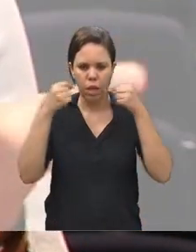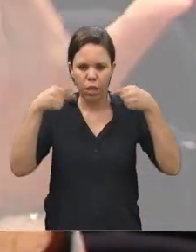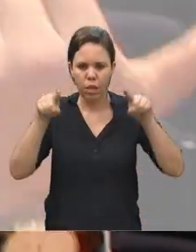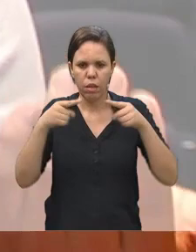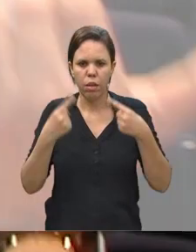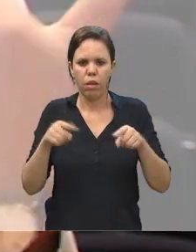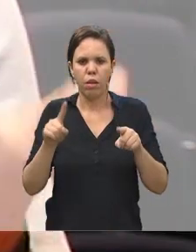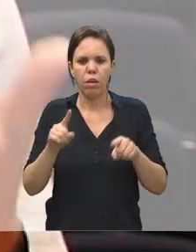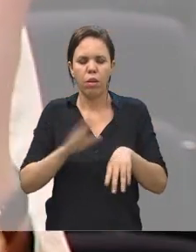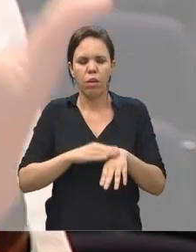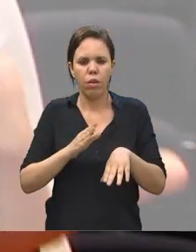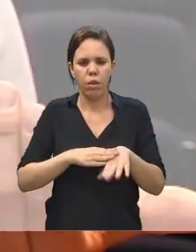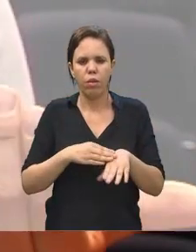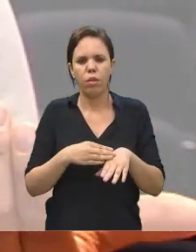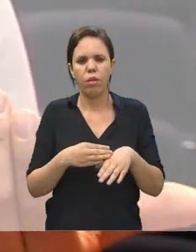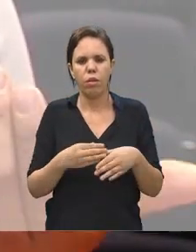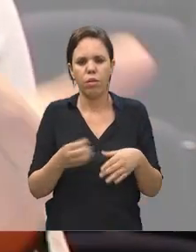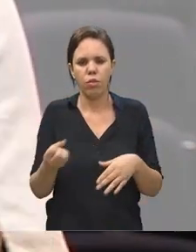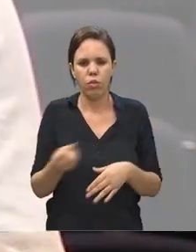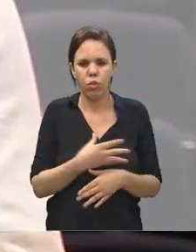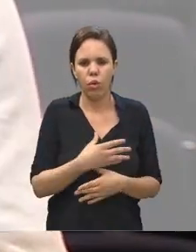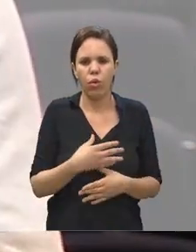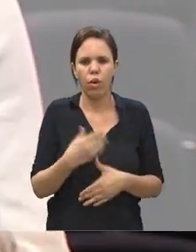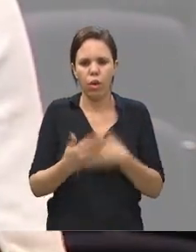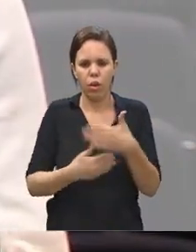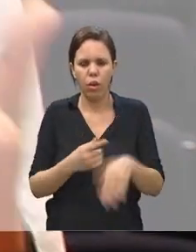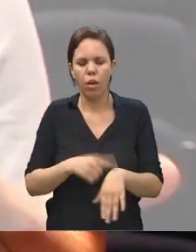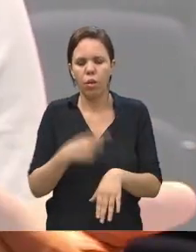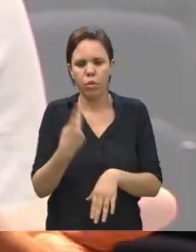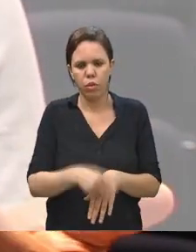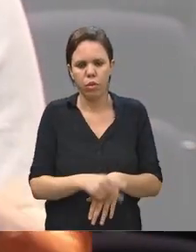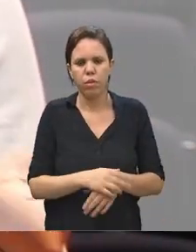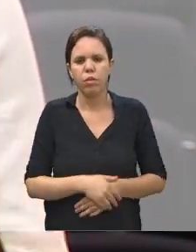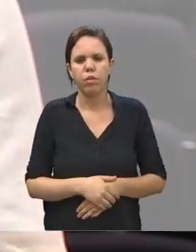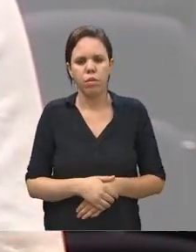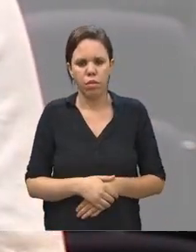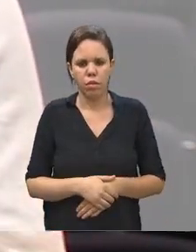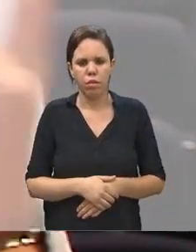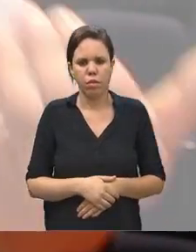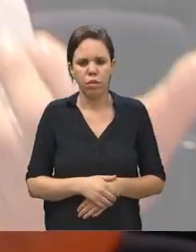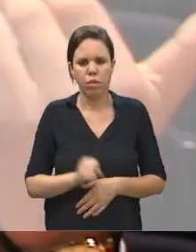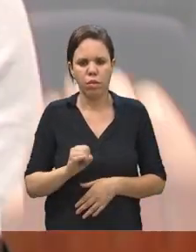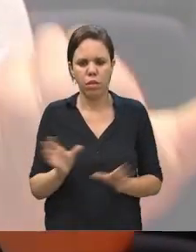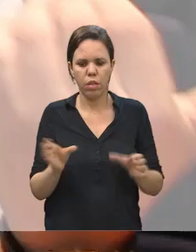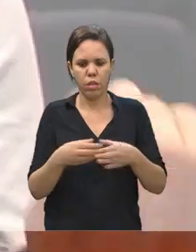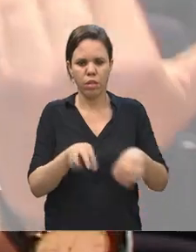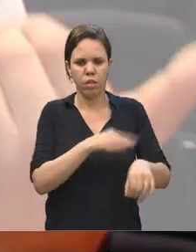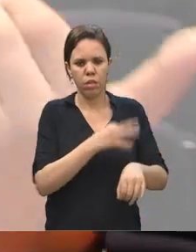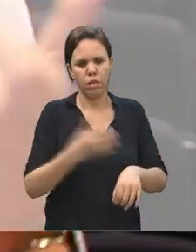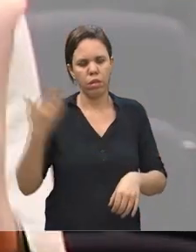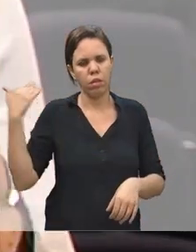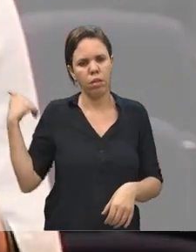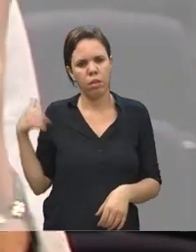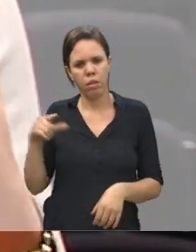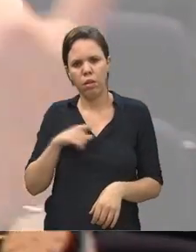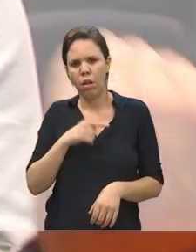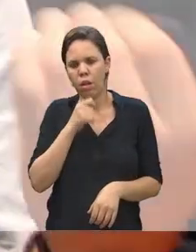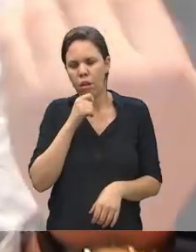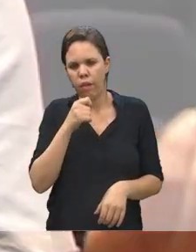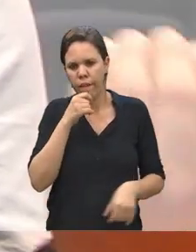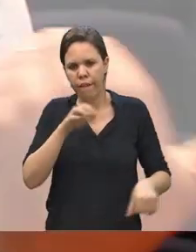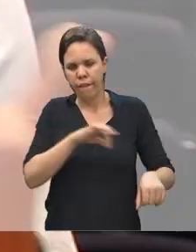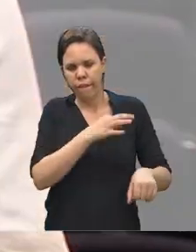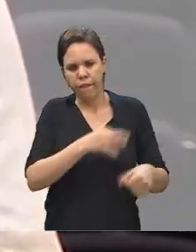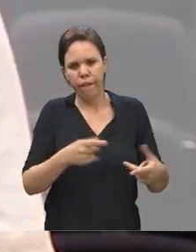Gomes eram compositores contemporâneos, eram compositores da sua época. Se essas orquestras dessa época não tivessem tocado a